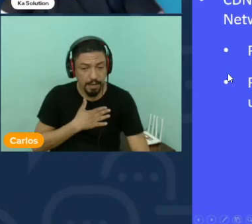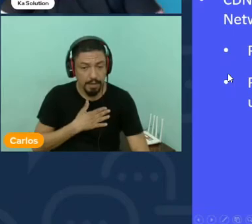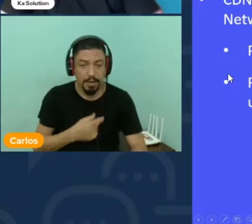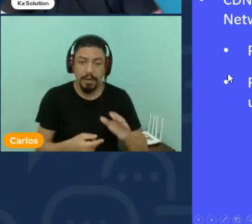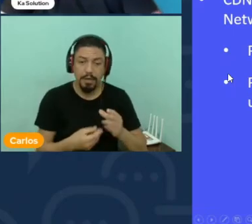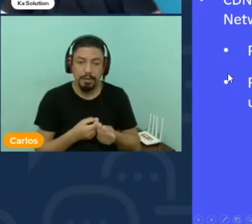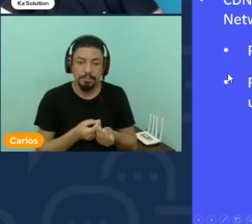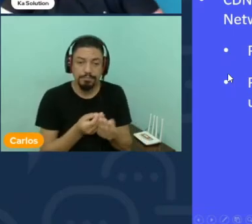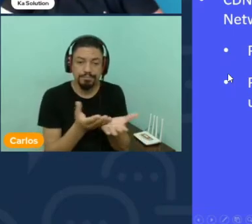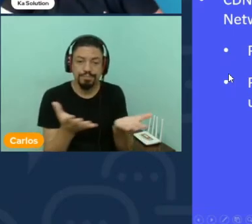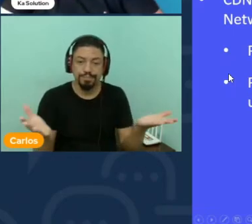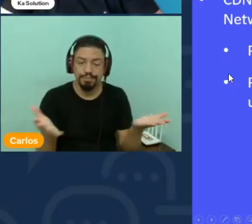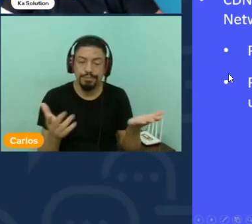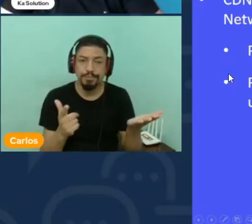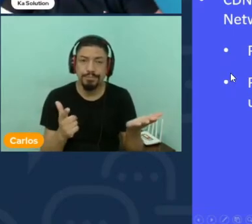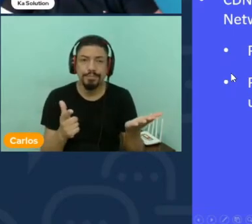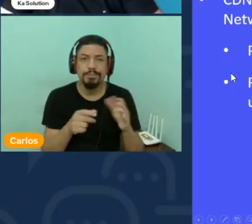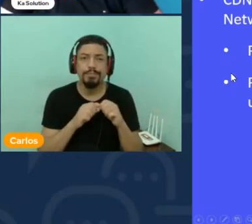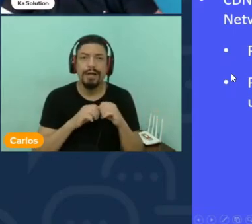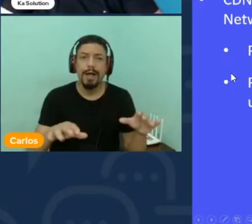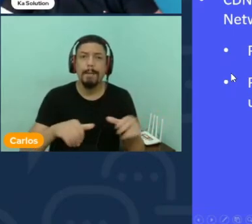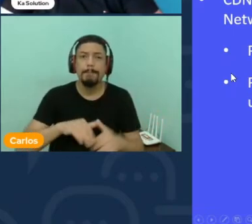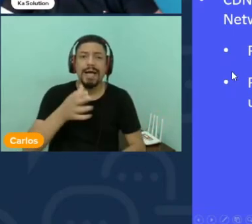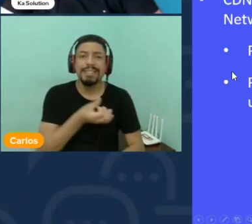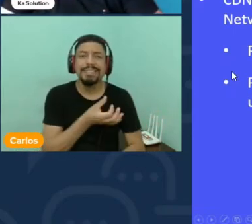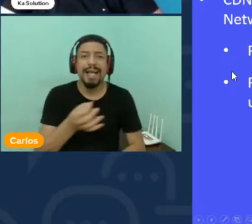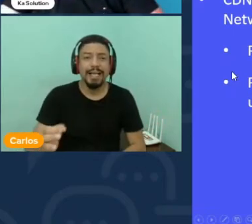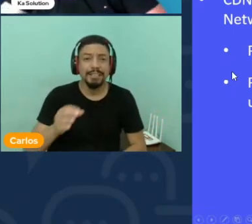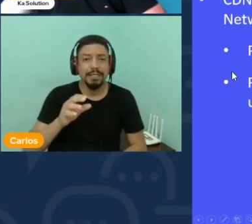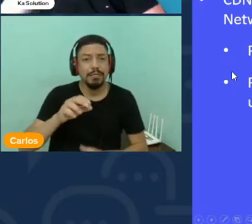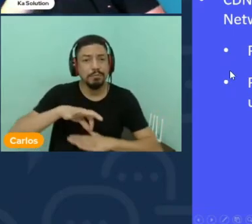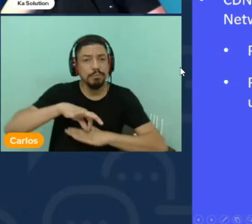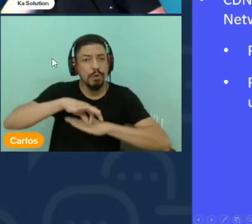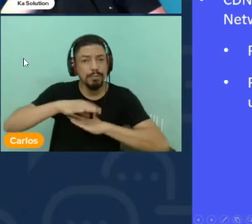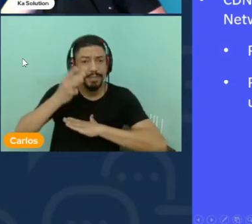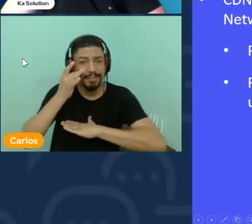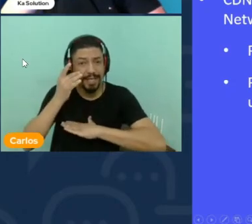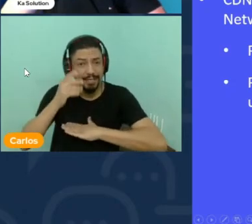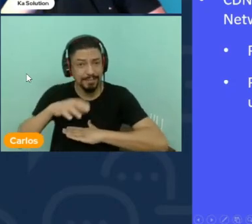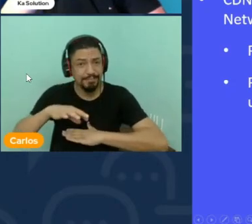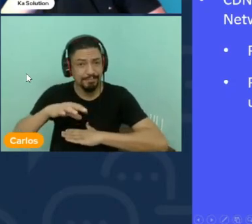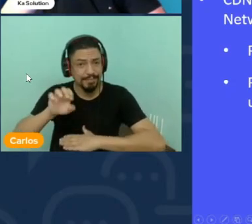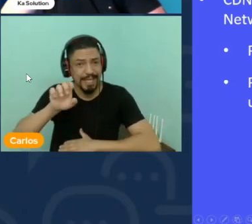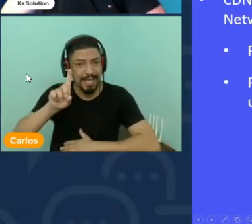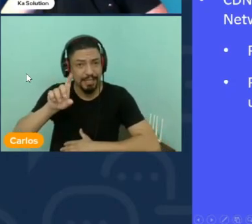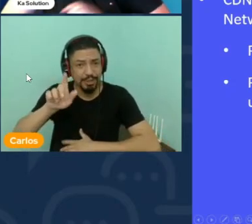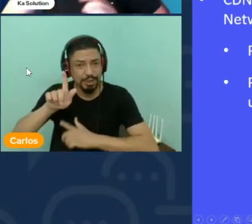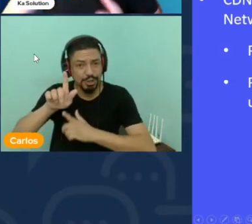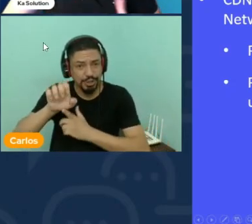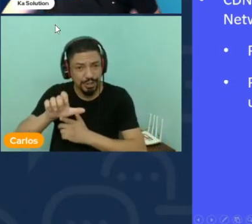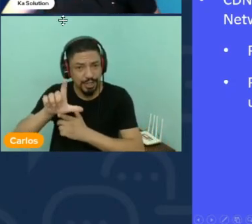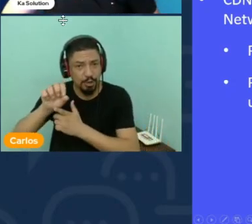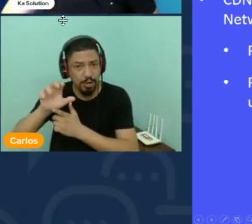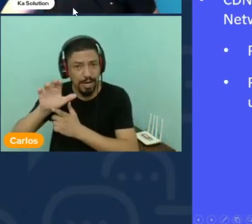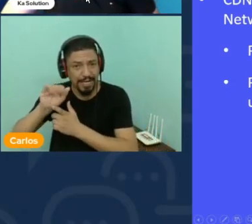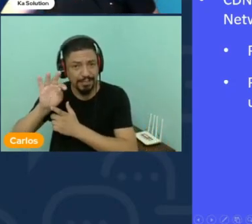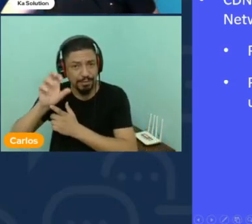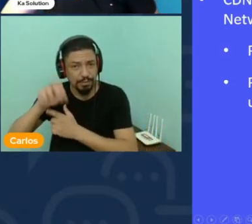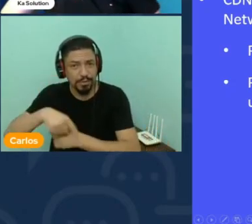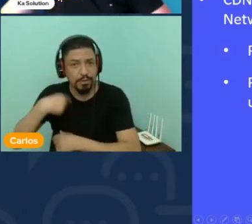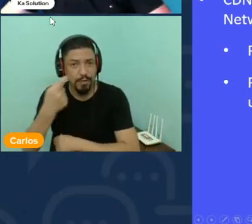mais de 600 pontos de presença, locais de borda que a gente viu lá no início. É ele que faz